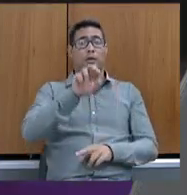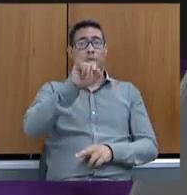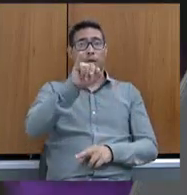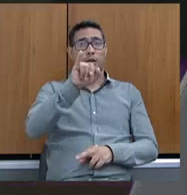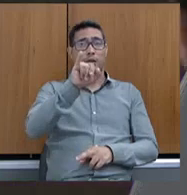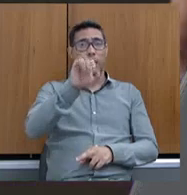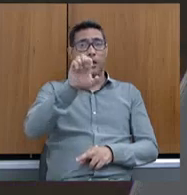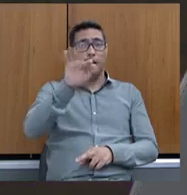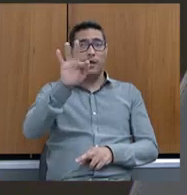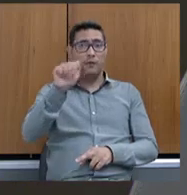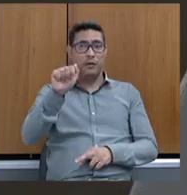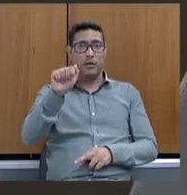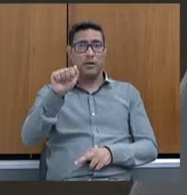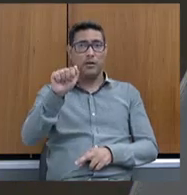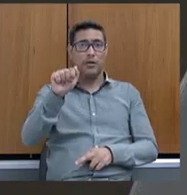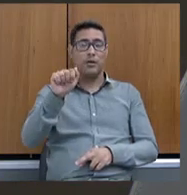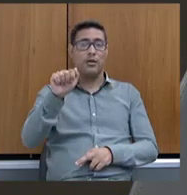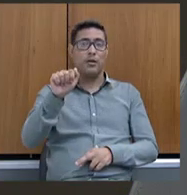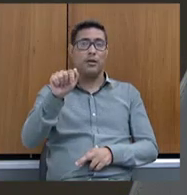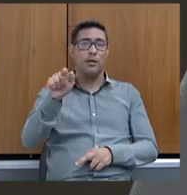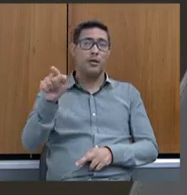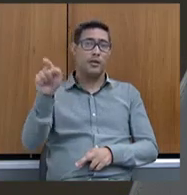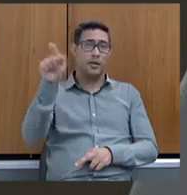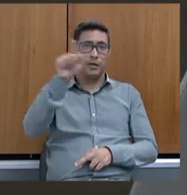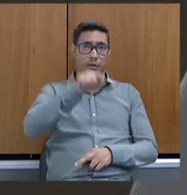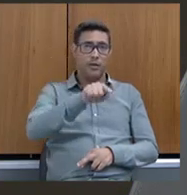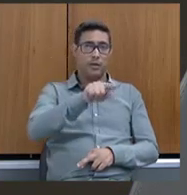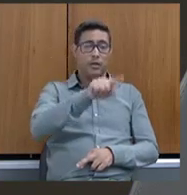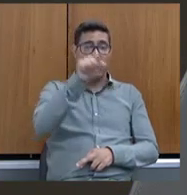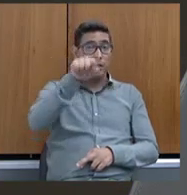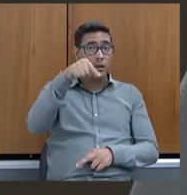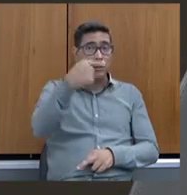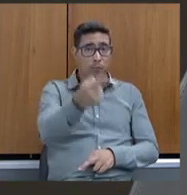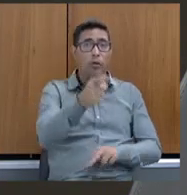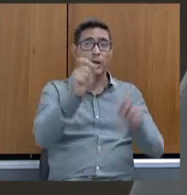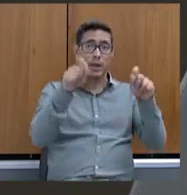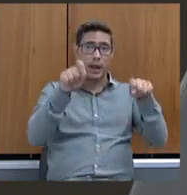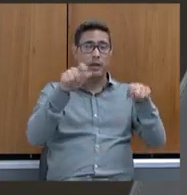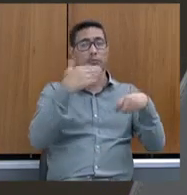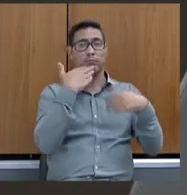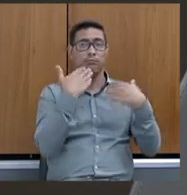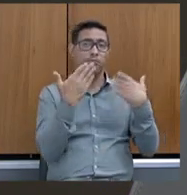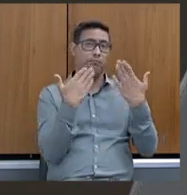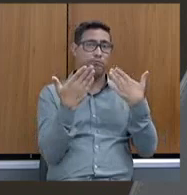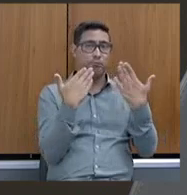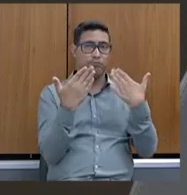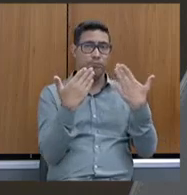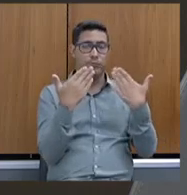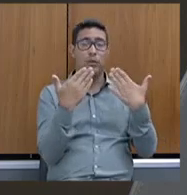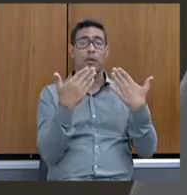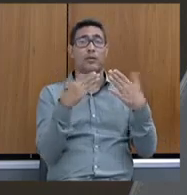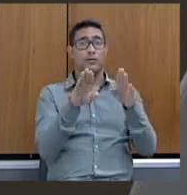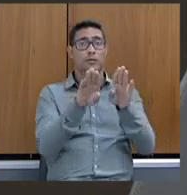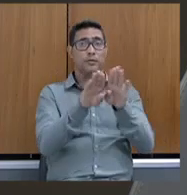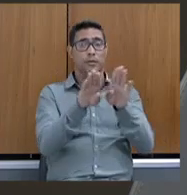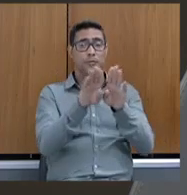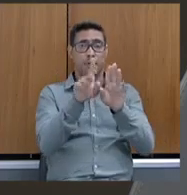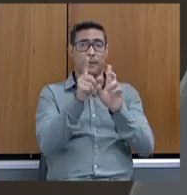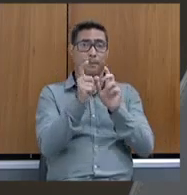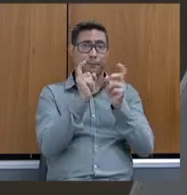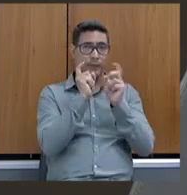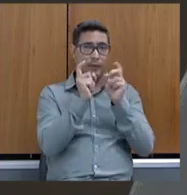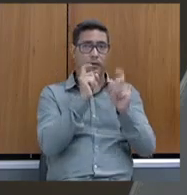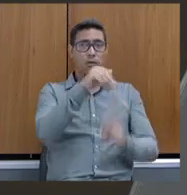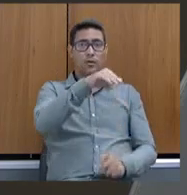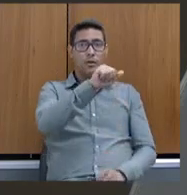até queria conhecer quem tá presidindo isso depois a gente pode conversar um pouco porque Inclusive a minha reunião com